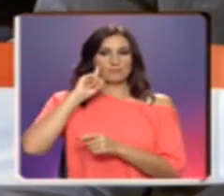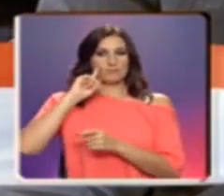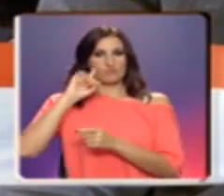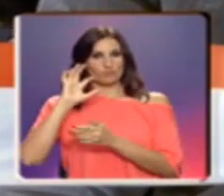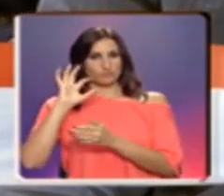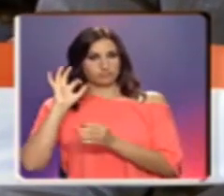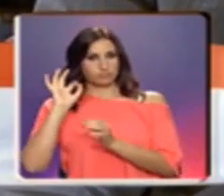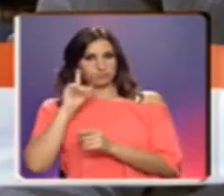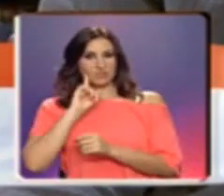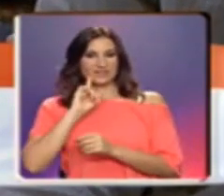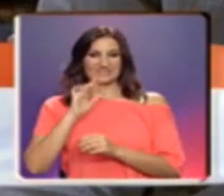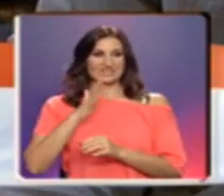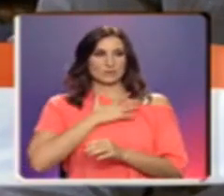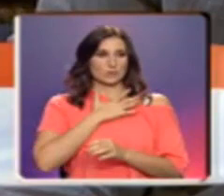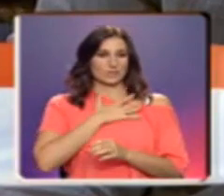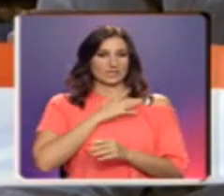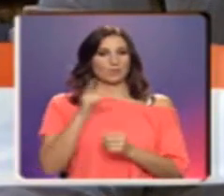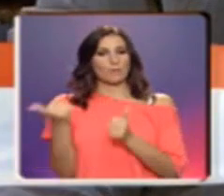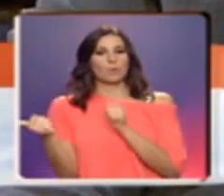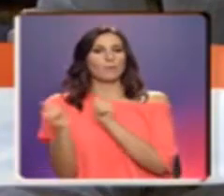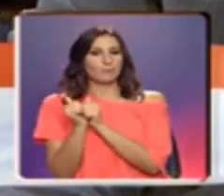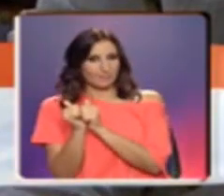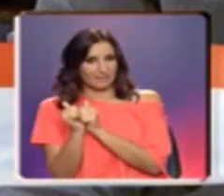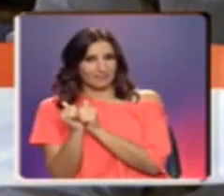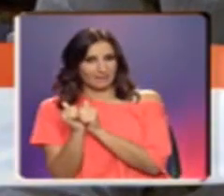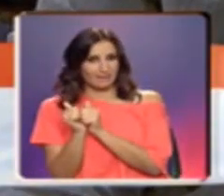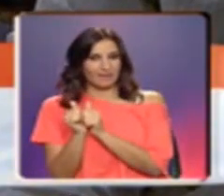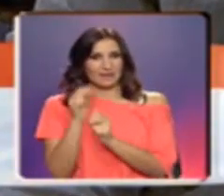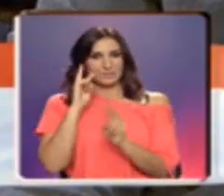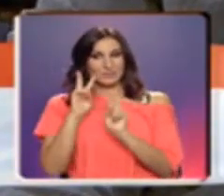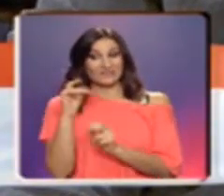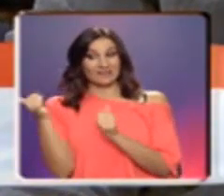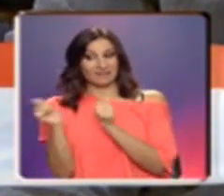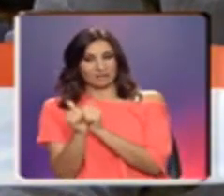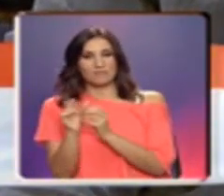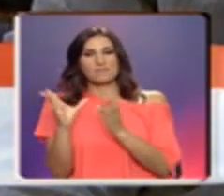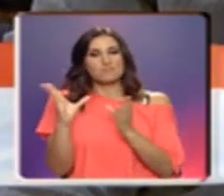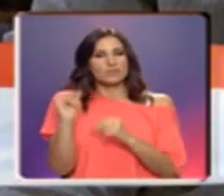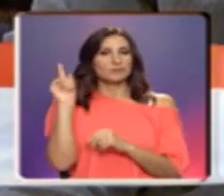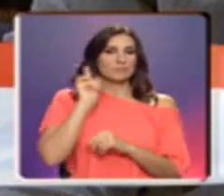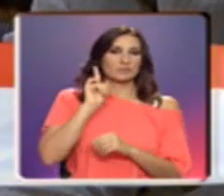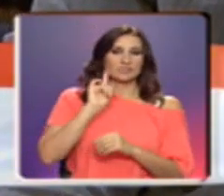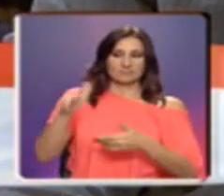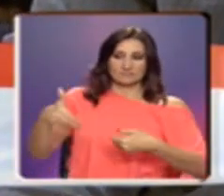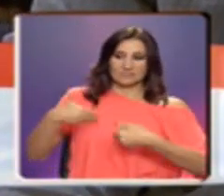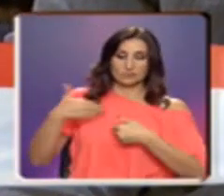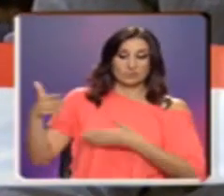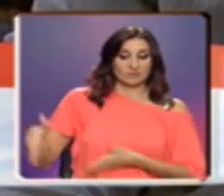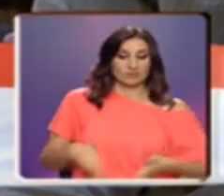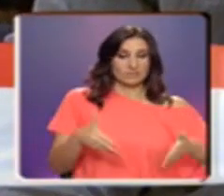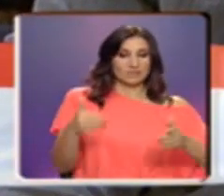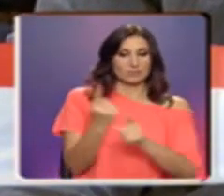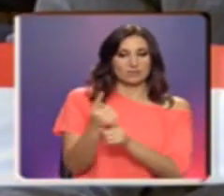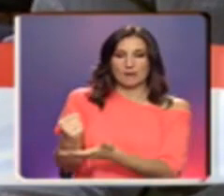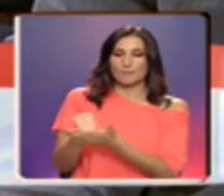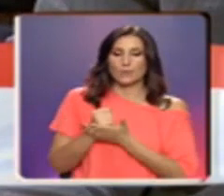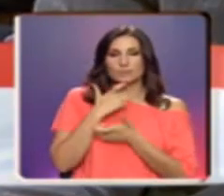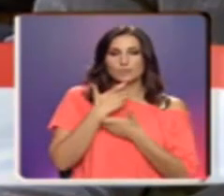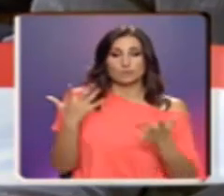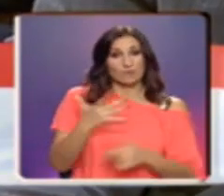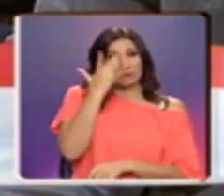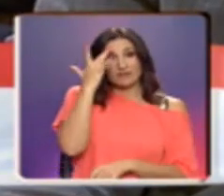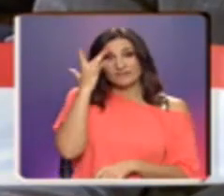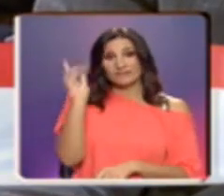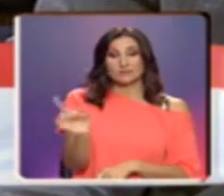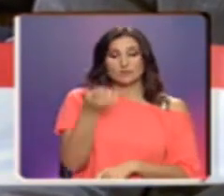ser presidente do Sporting. Como companheira, tem sido importantíssima nesta minha caminhada, porque tem-me apoiado em tudo, e não tem sido